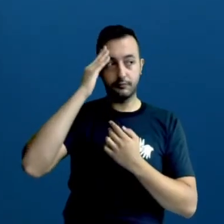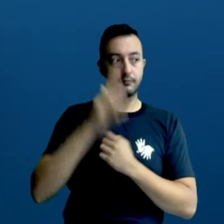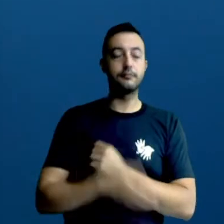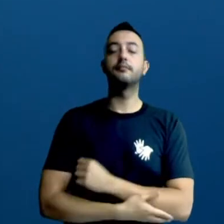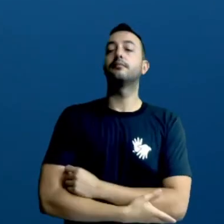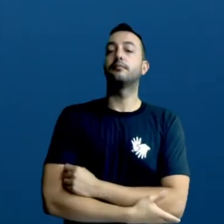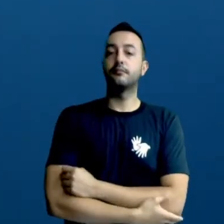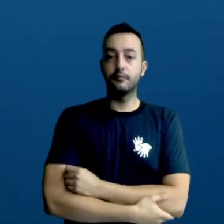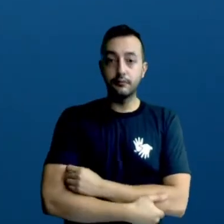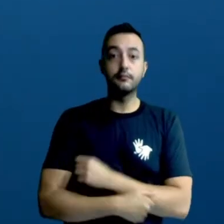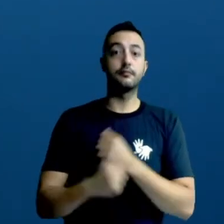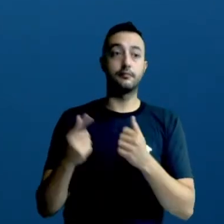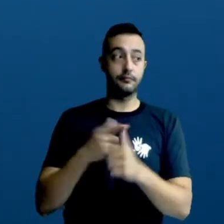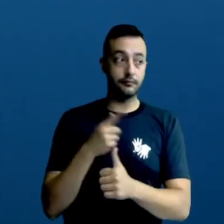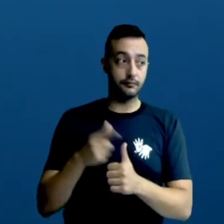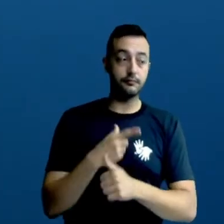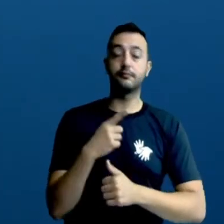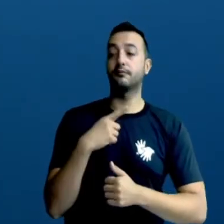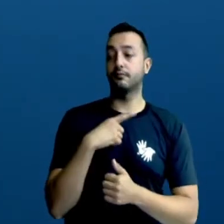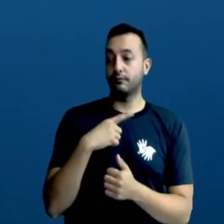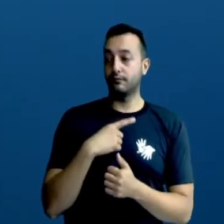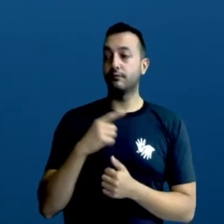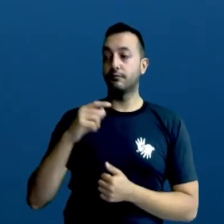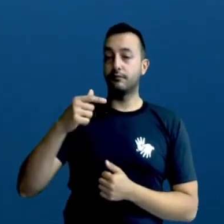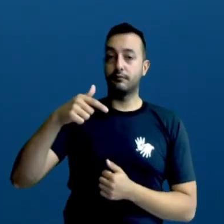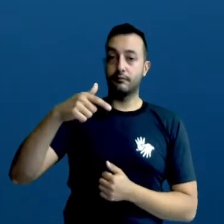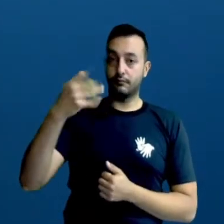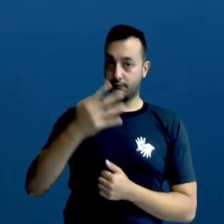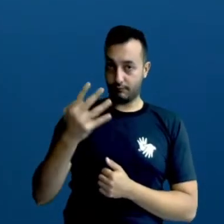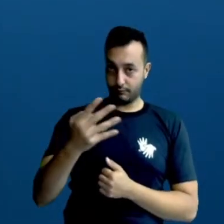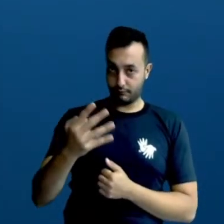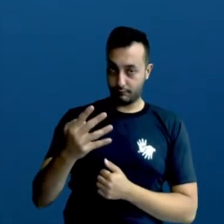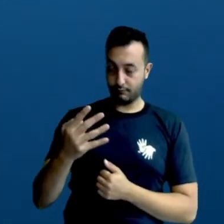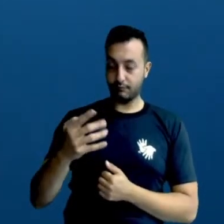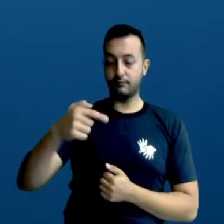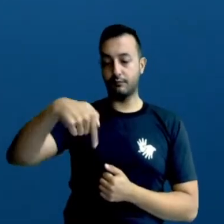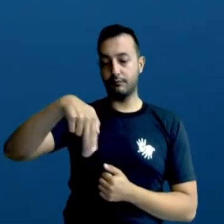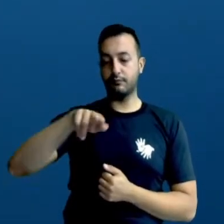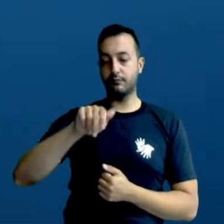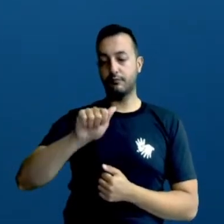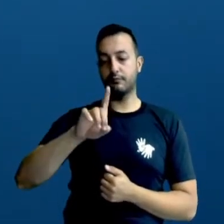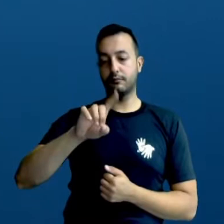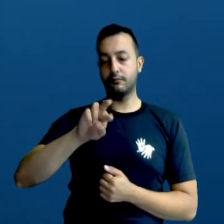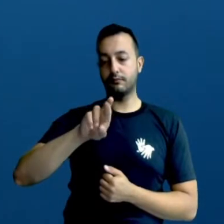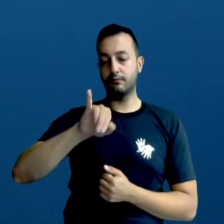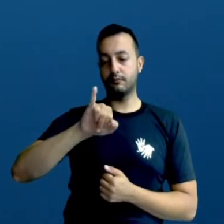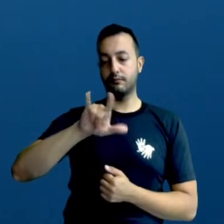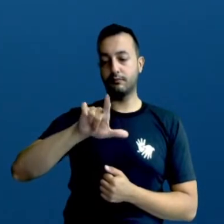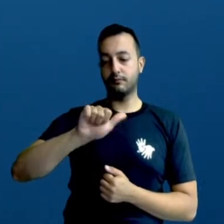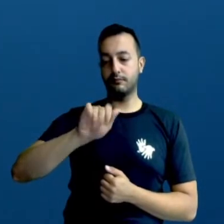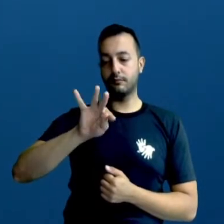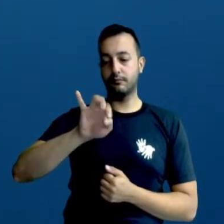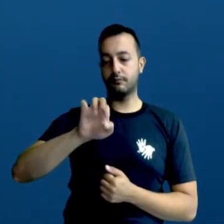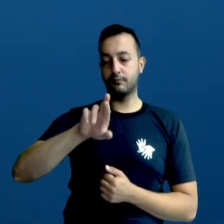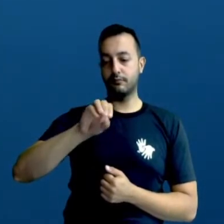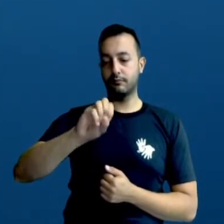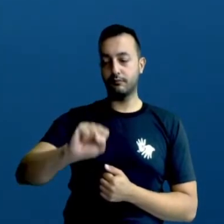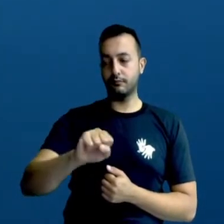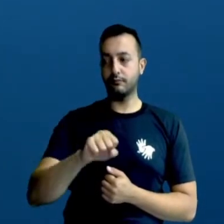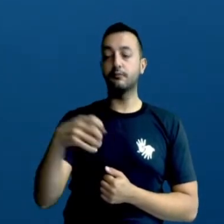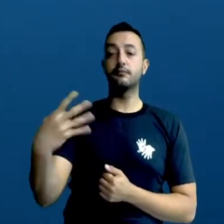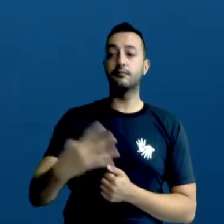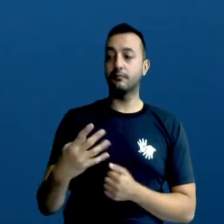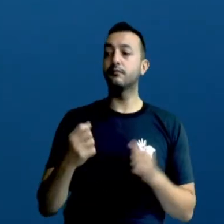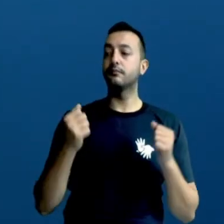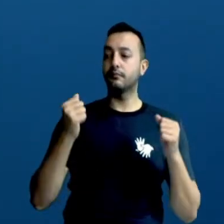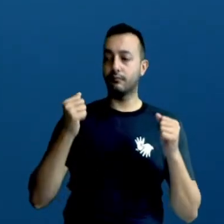entender, né? Primeiro aqui a gente tem um quadrilátero. Com a figura com 4 lados, veja que a gente pode ligar esses 2